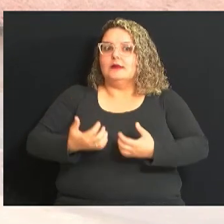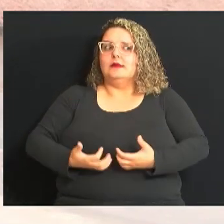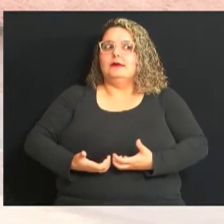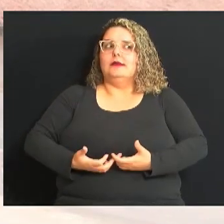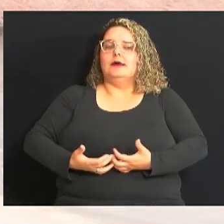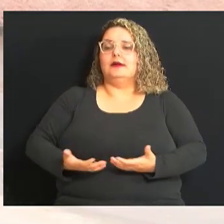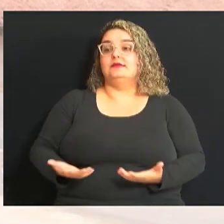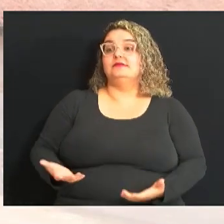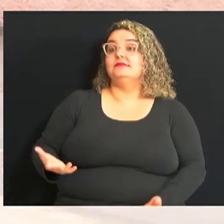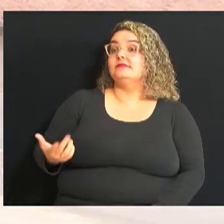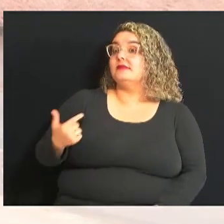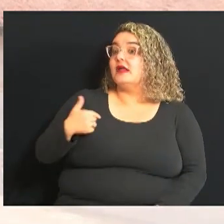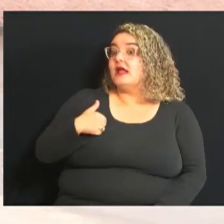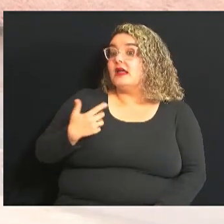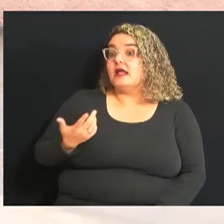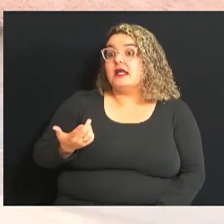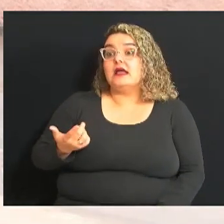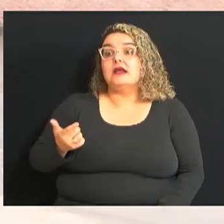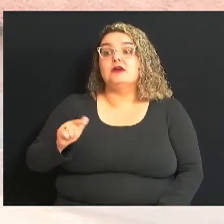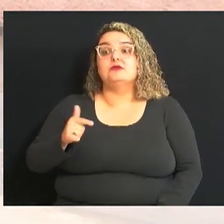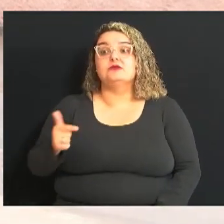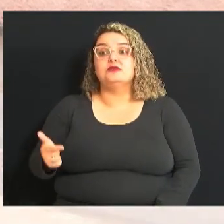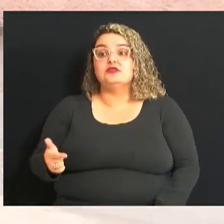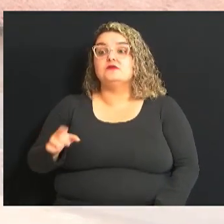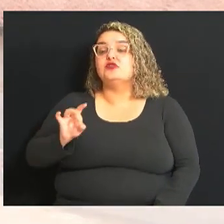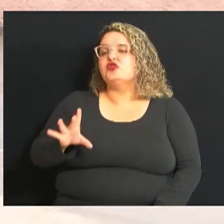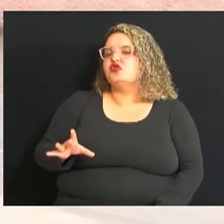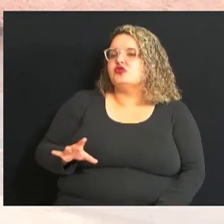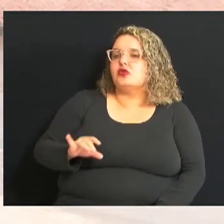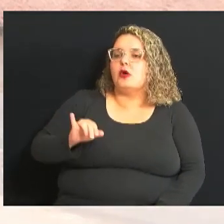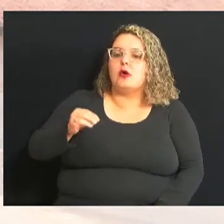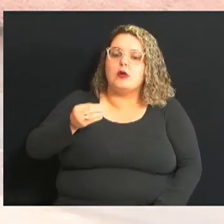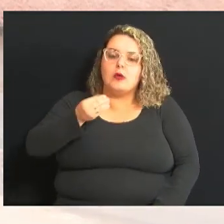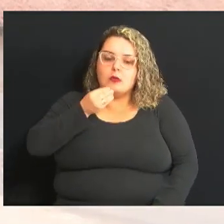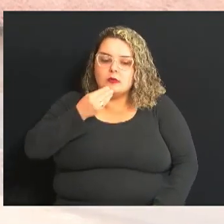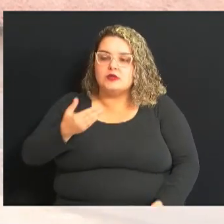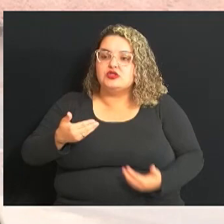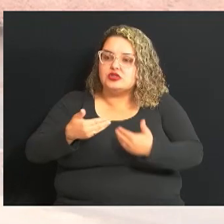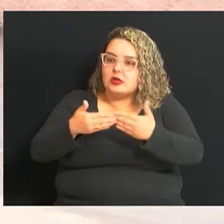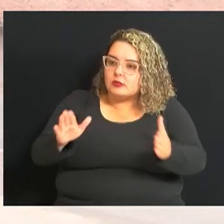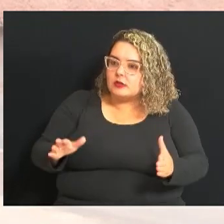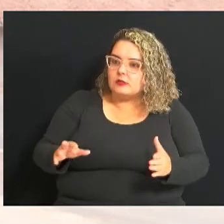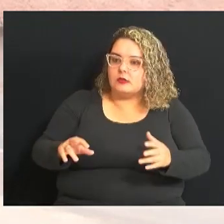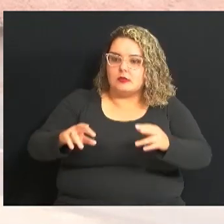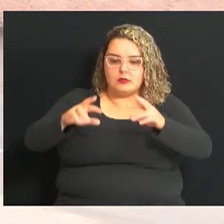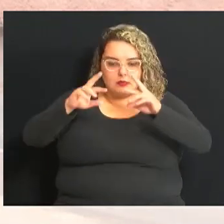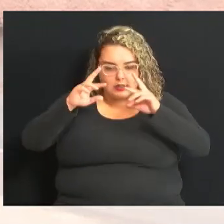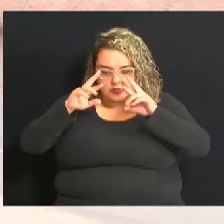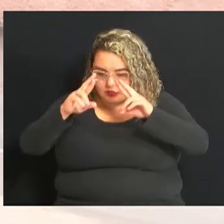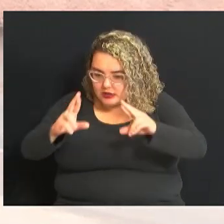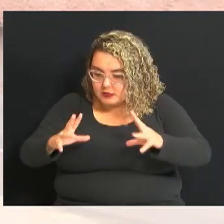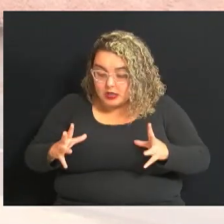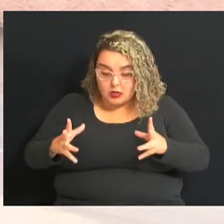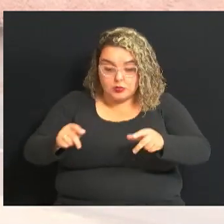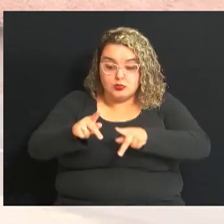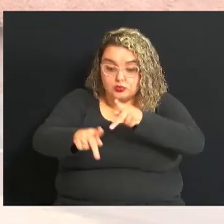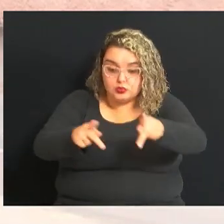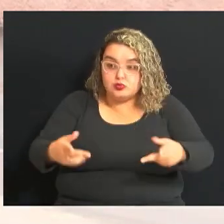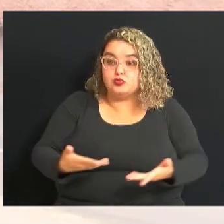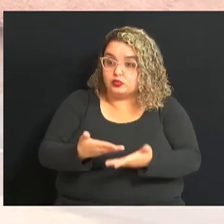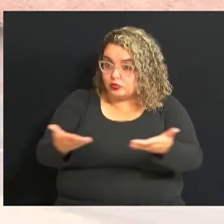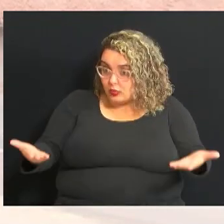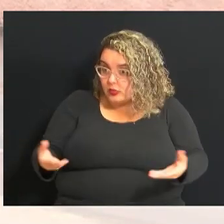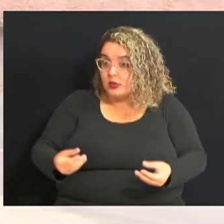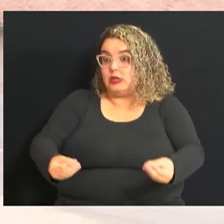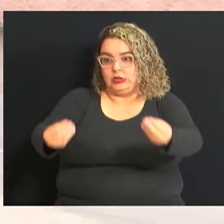Olha, eu não digo só de estar abrindo o show de um grande artista, mas sim respeito ao grande público que esses grandes artistas nos